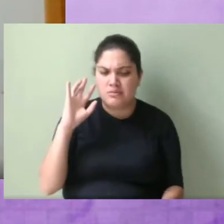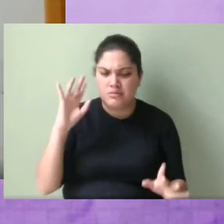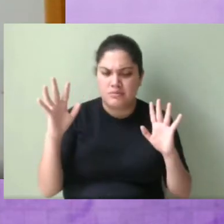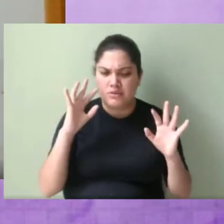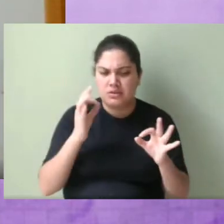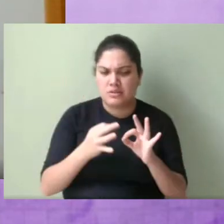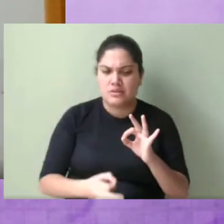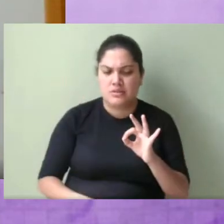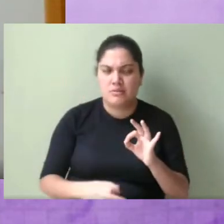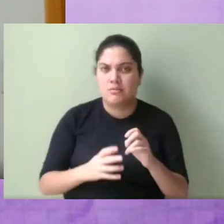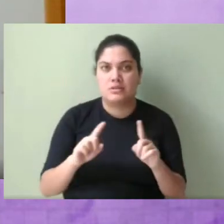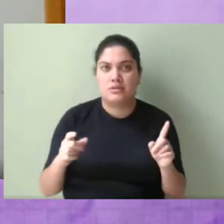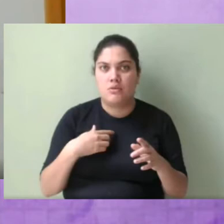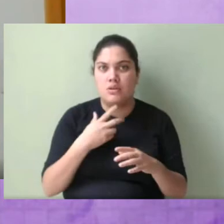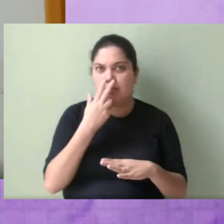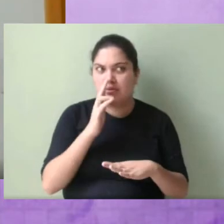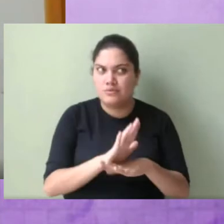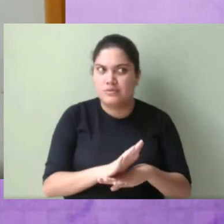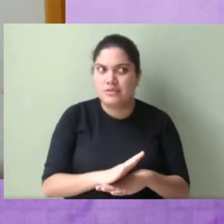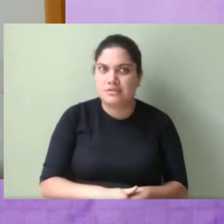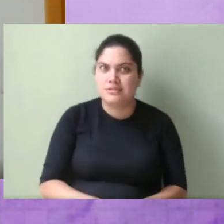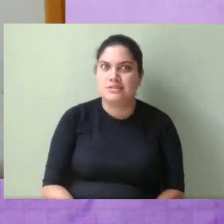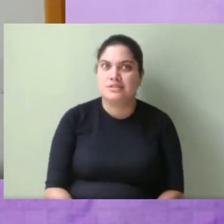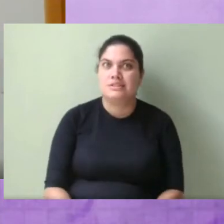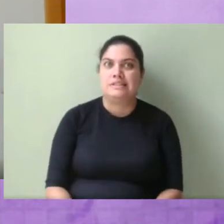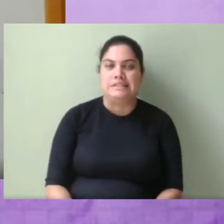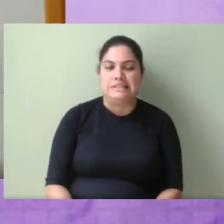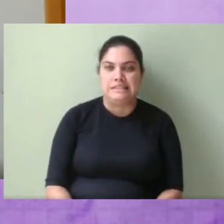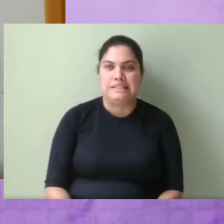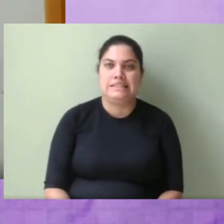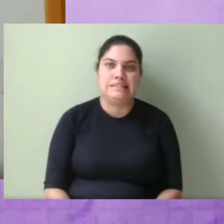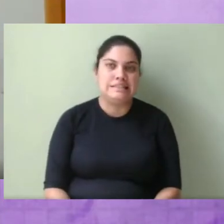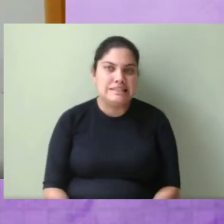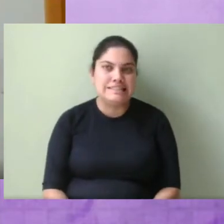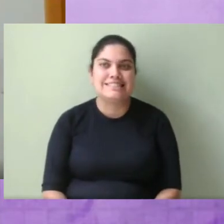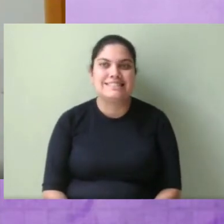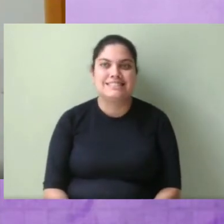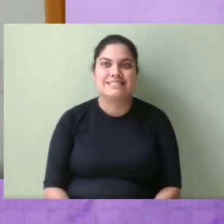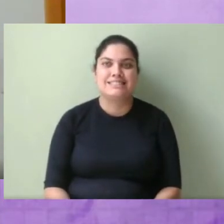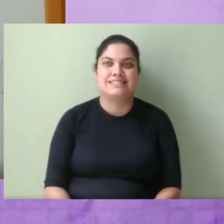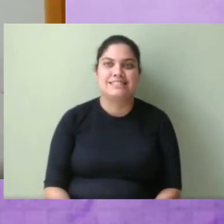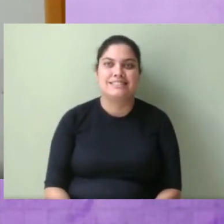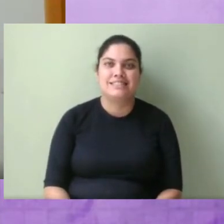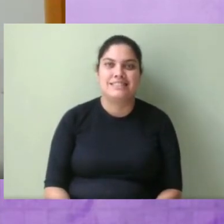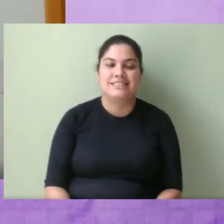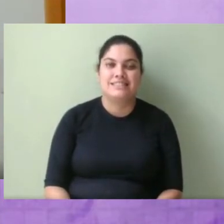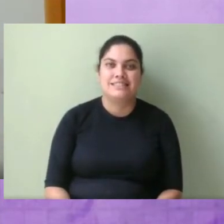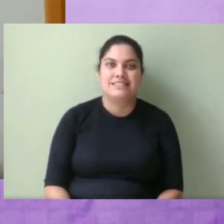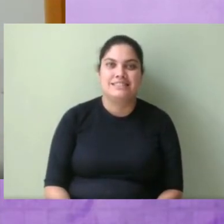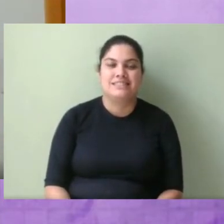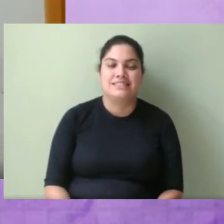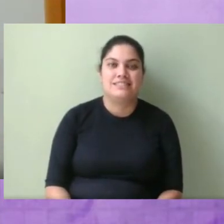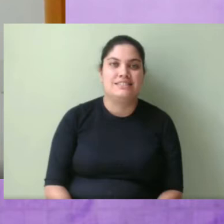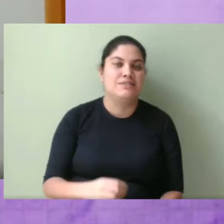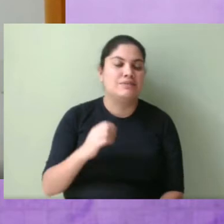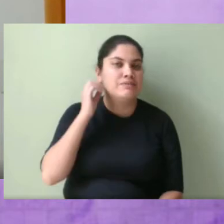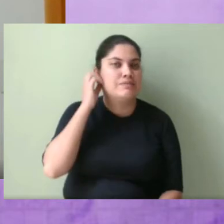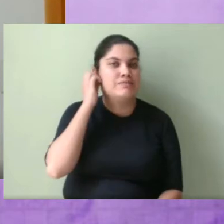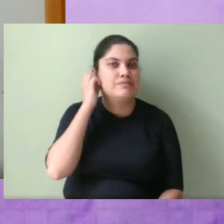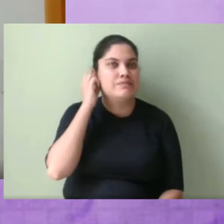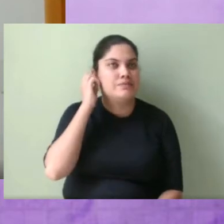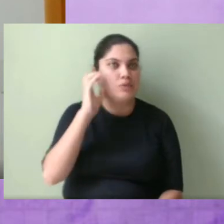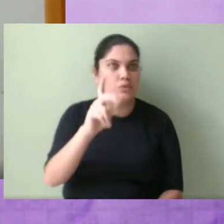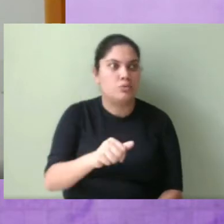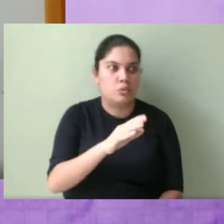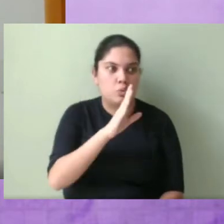sendo trazido, né? Estou aqui também pensando nesse nosso âmbito, né? Que é o âmbito